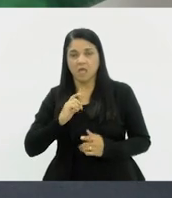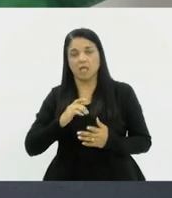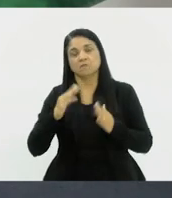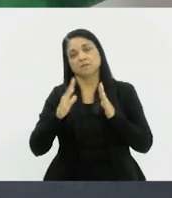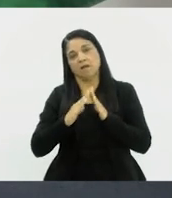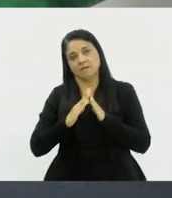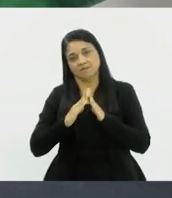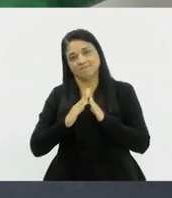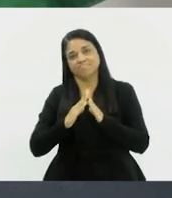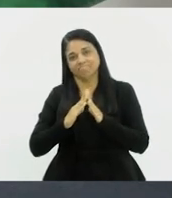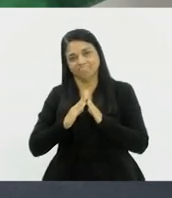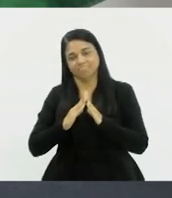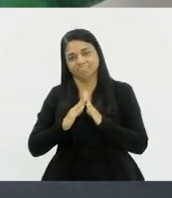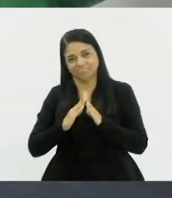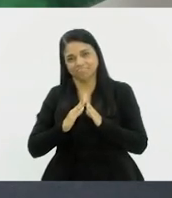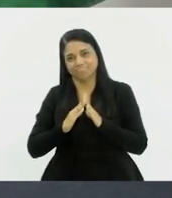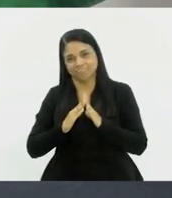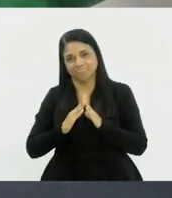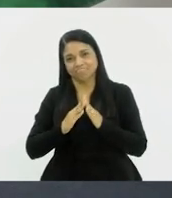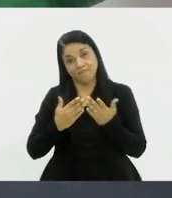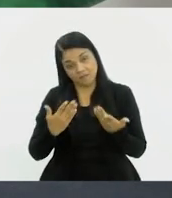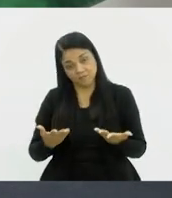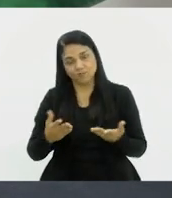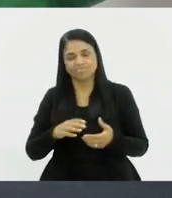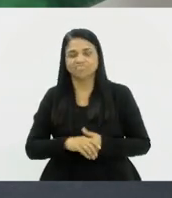proprietário e é